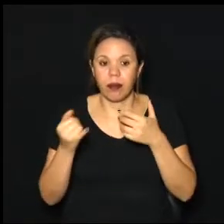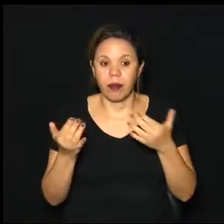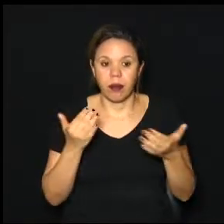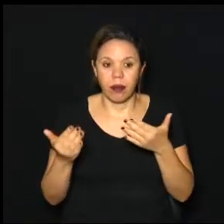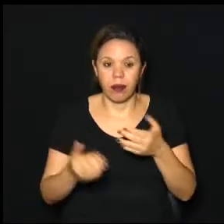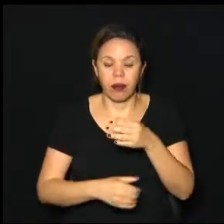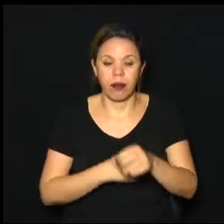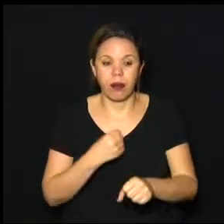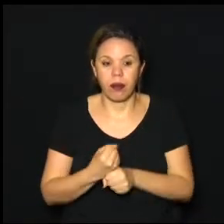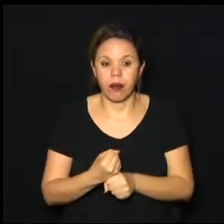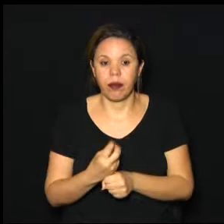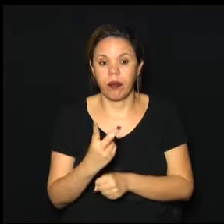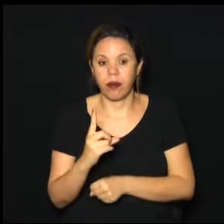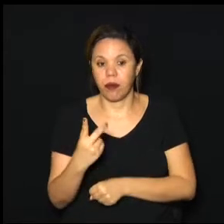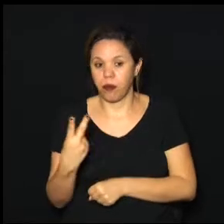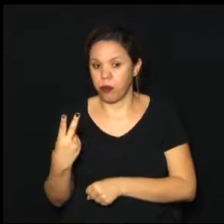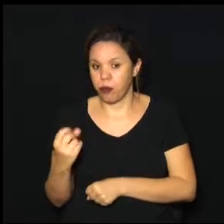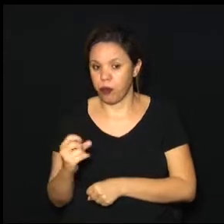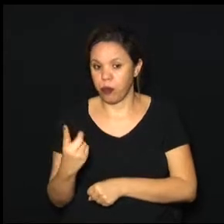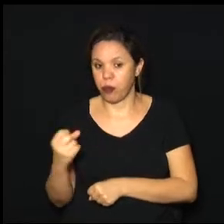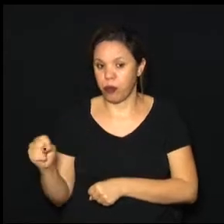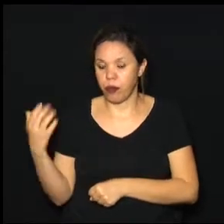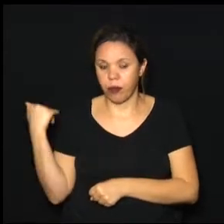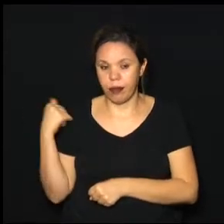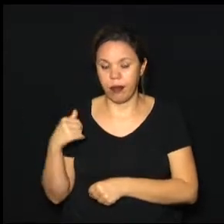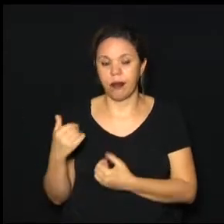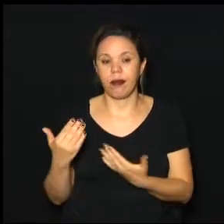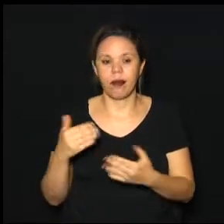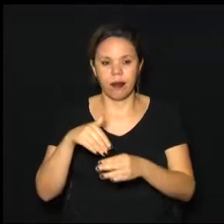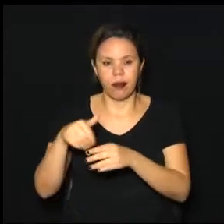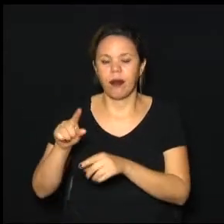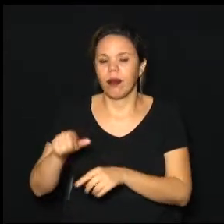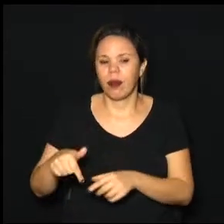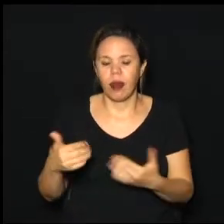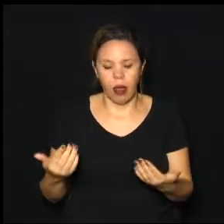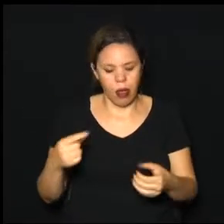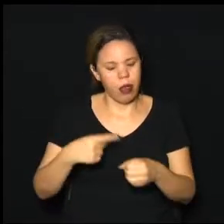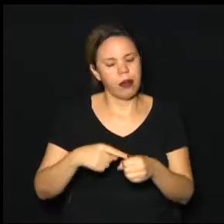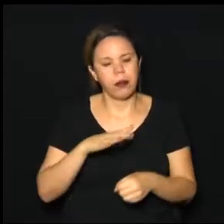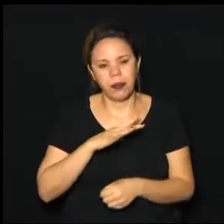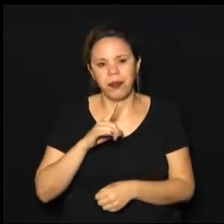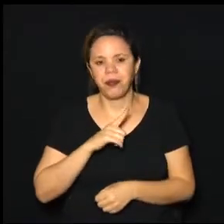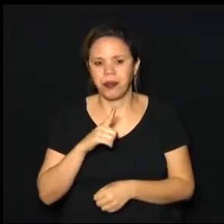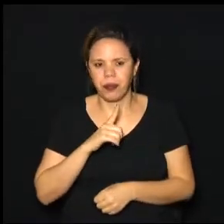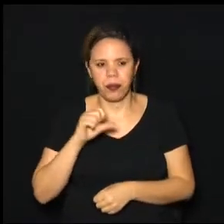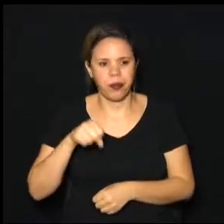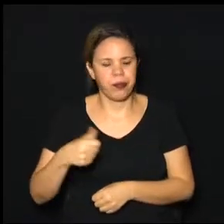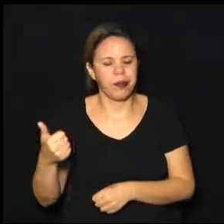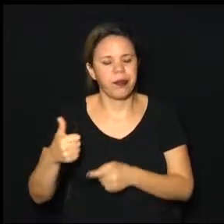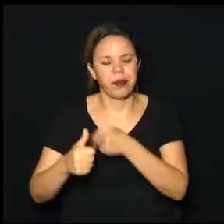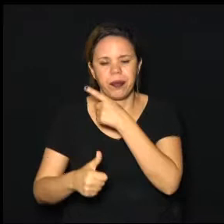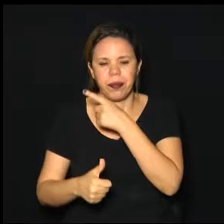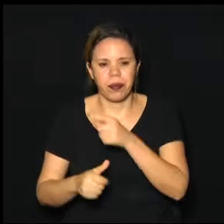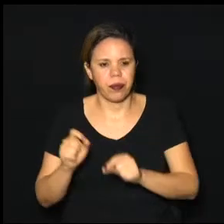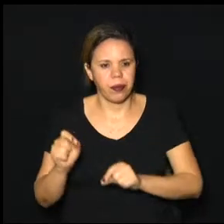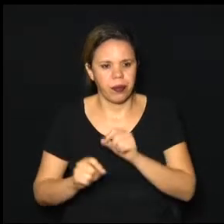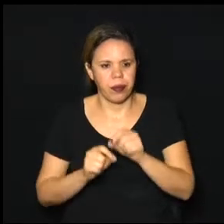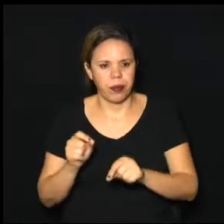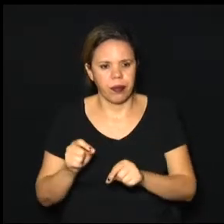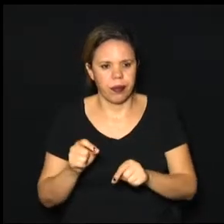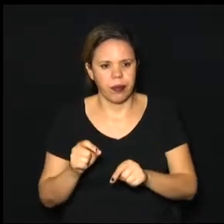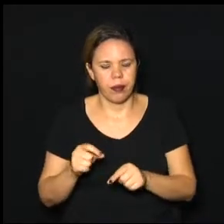de 2018, mas no âmbito municipal é uma novidade porque teremos então pela primeira vez no